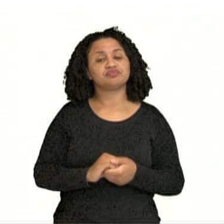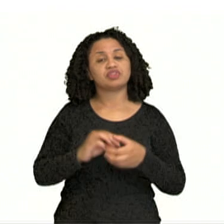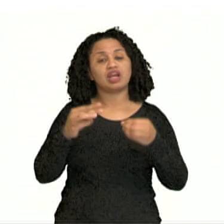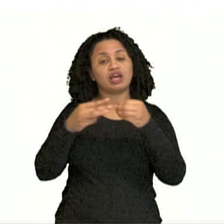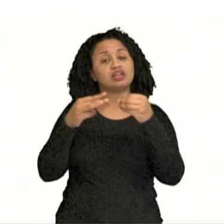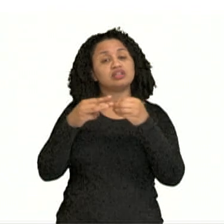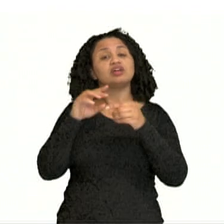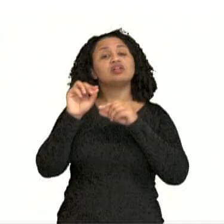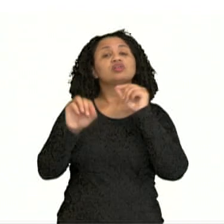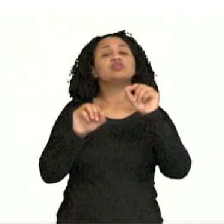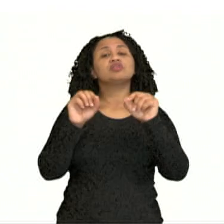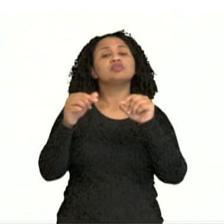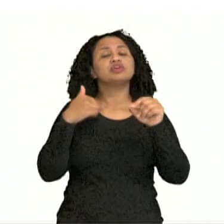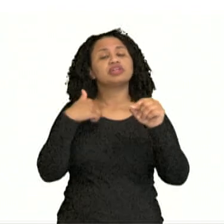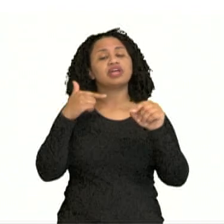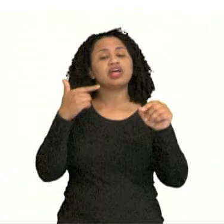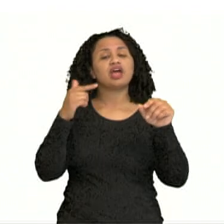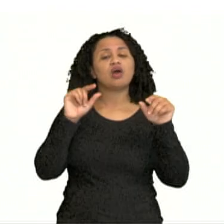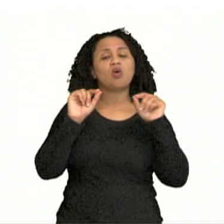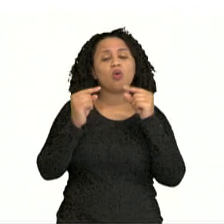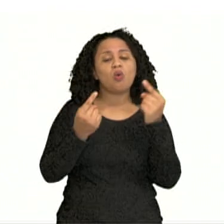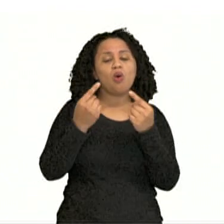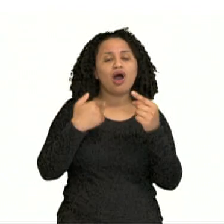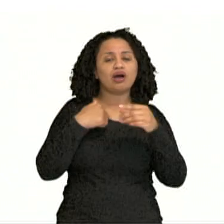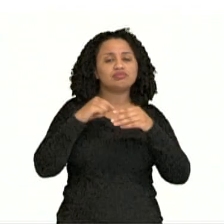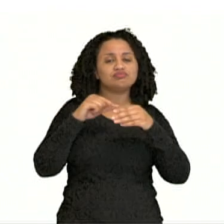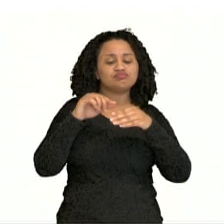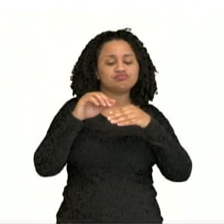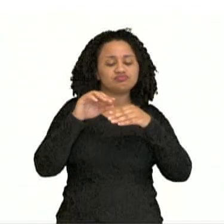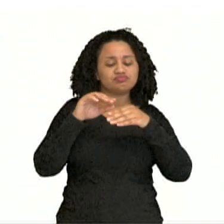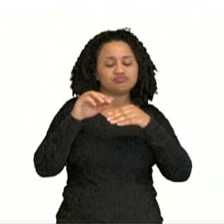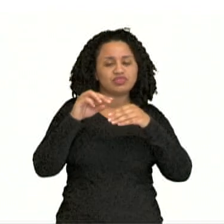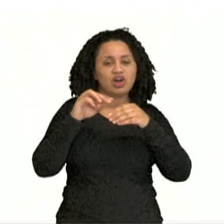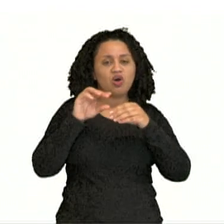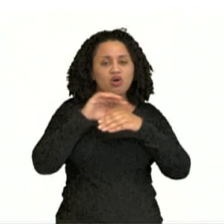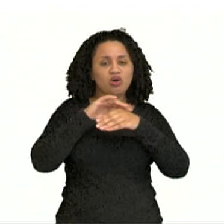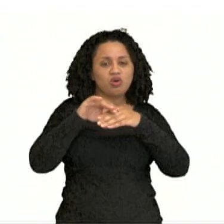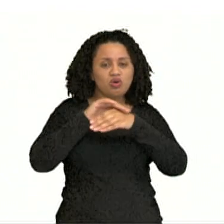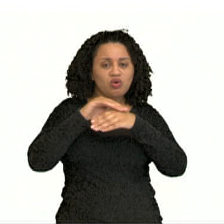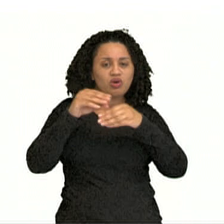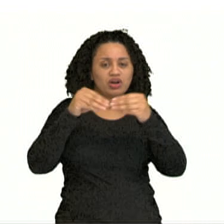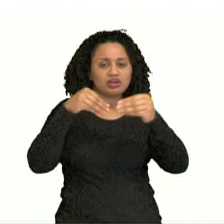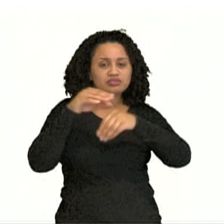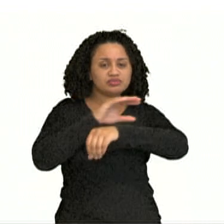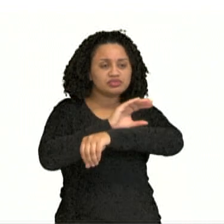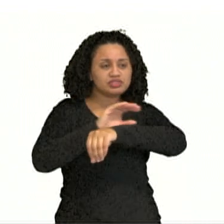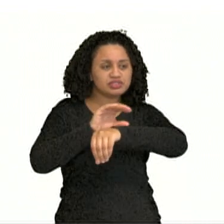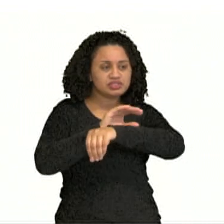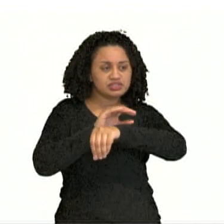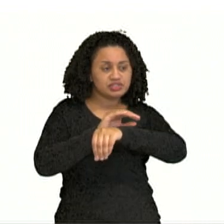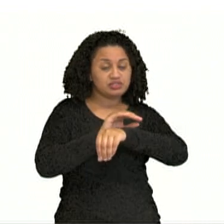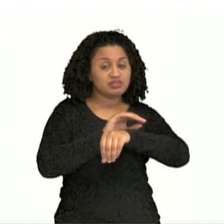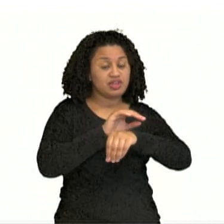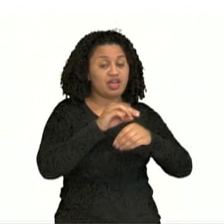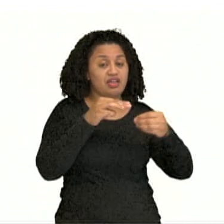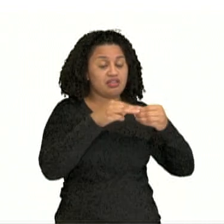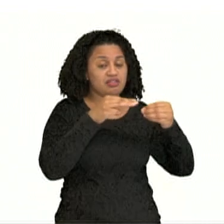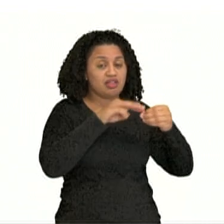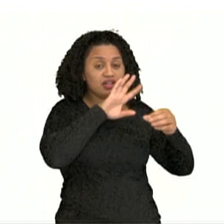questão é proveniente de qual tecido? Será que é uma célula animal ou vegetal? E ele quer que